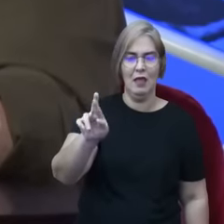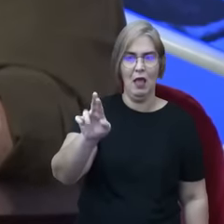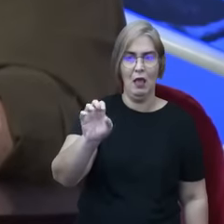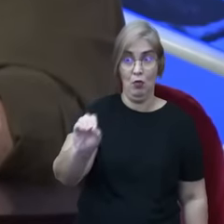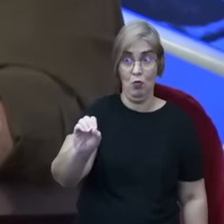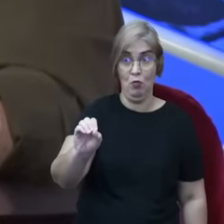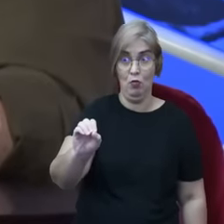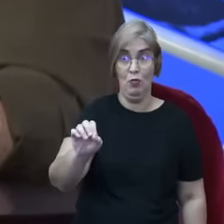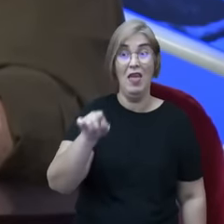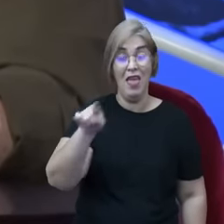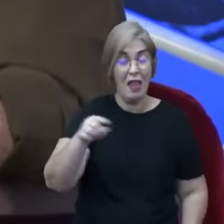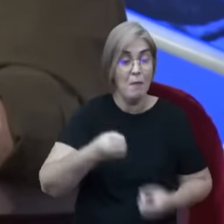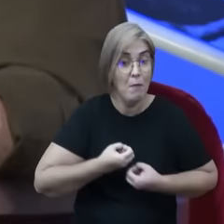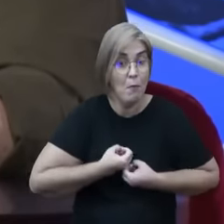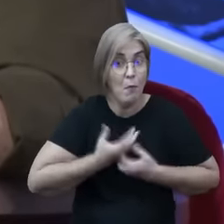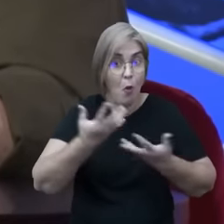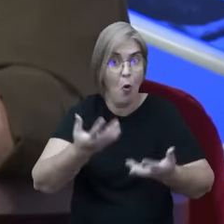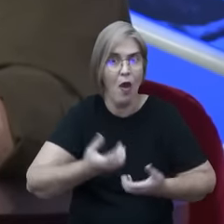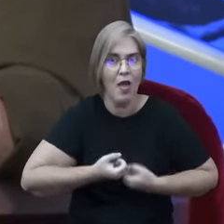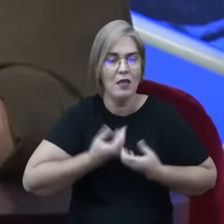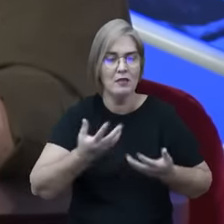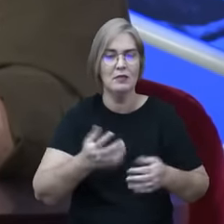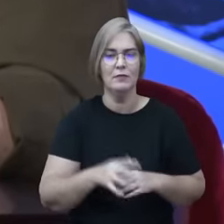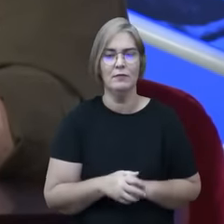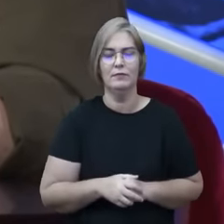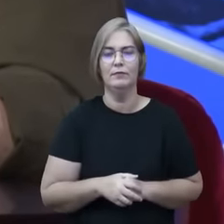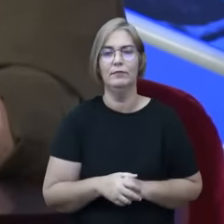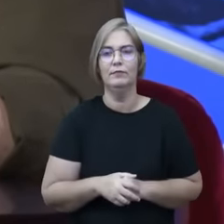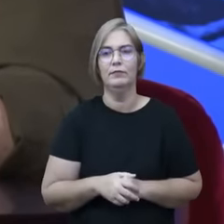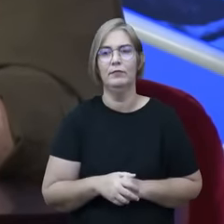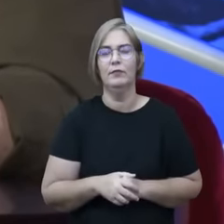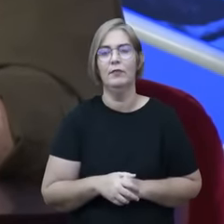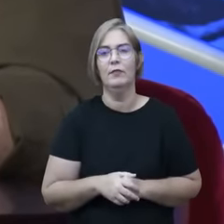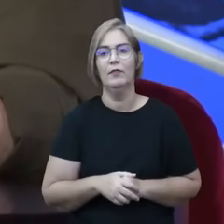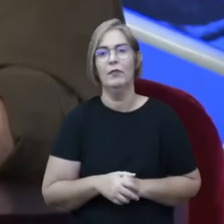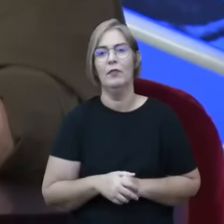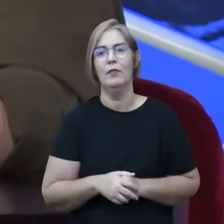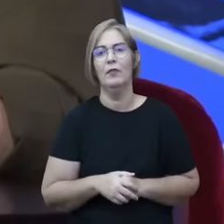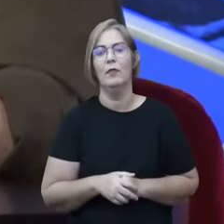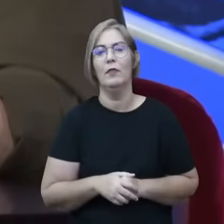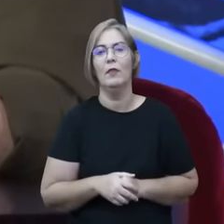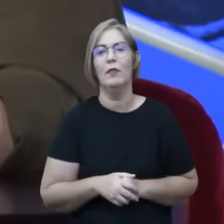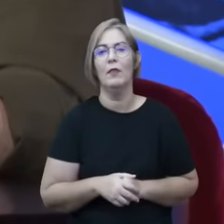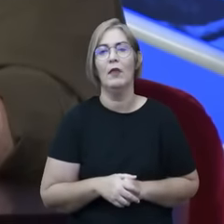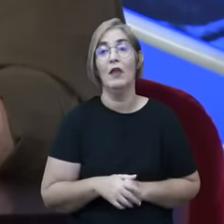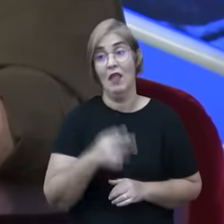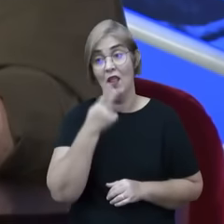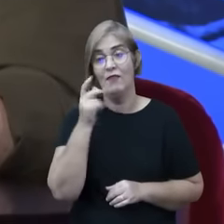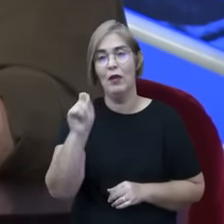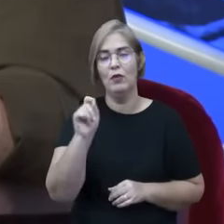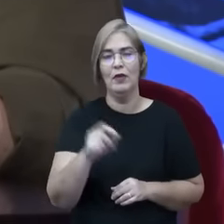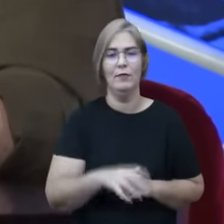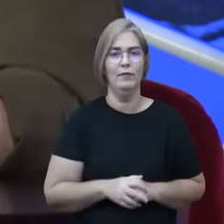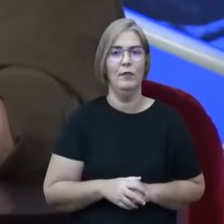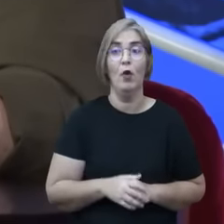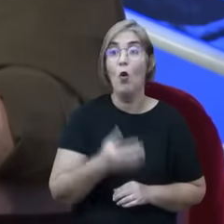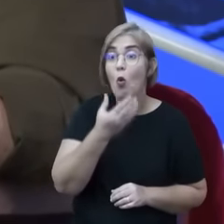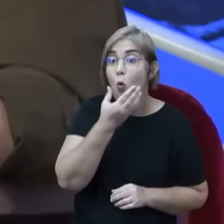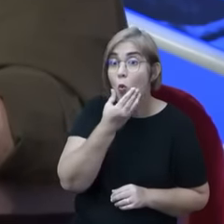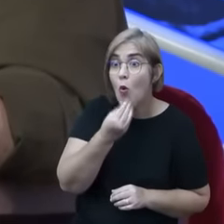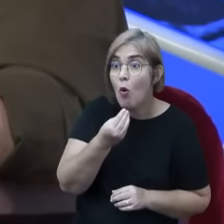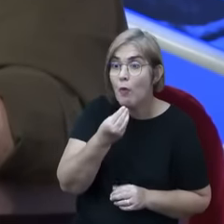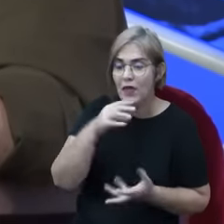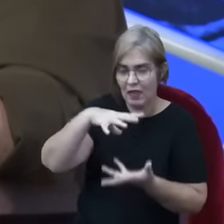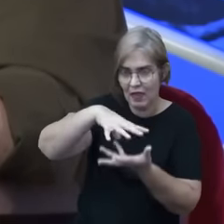uma epígrafe. É a frase de Píndaro, não é? Ah, que diz assim: "Ó minem alma,